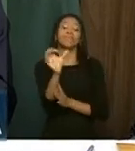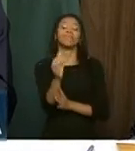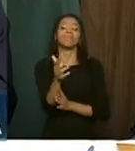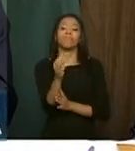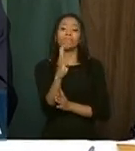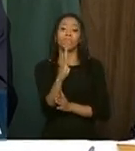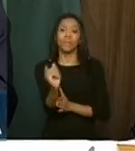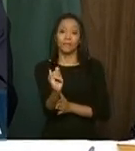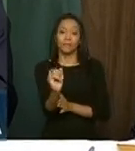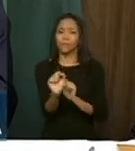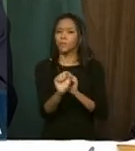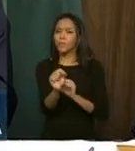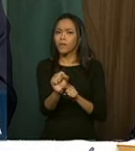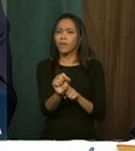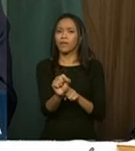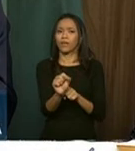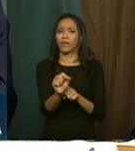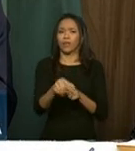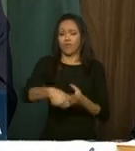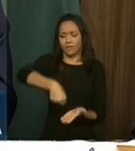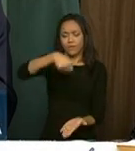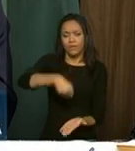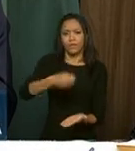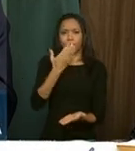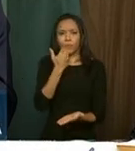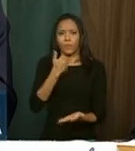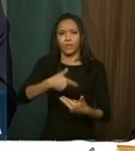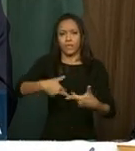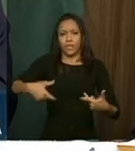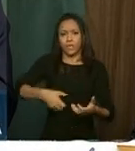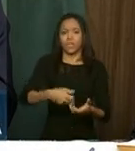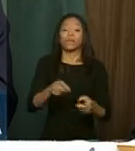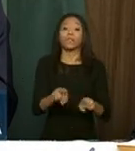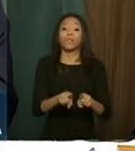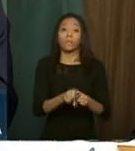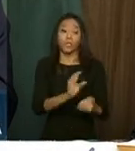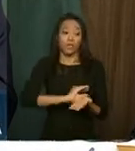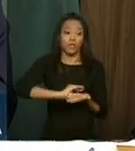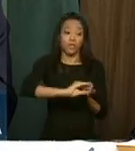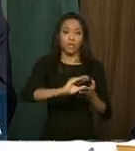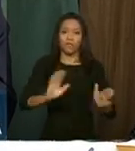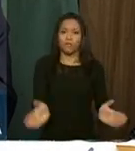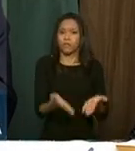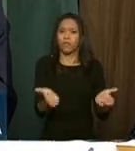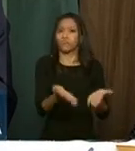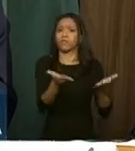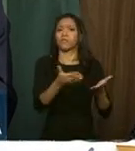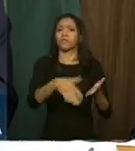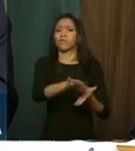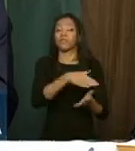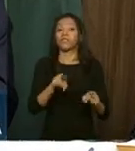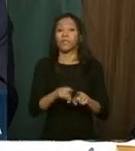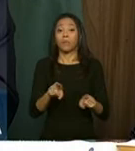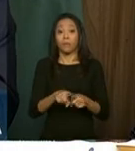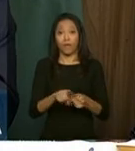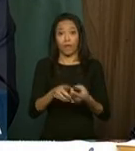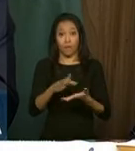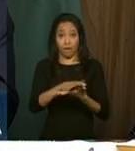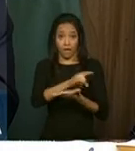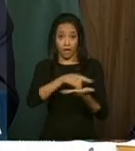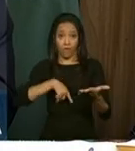envolvem cesta básica, investimentos, a folha de pagamento, 56